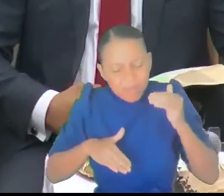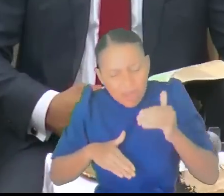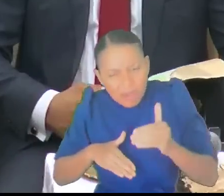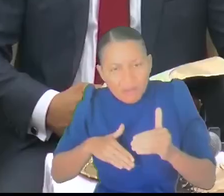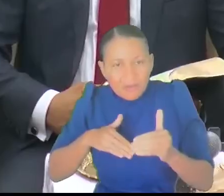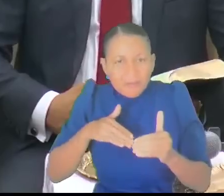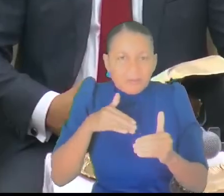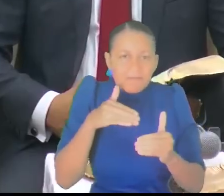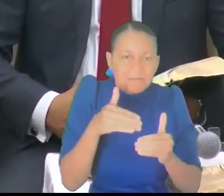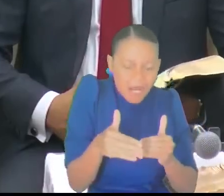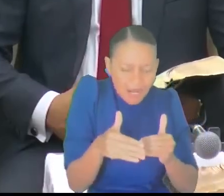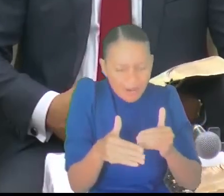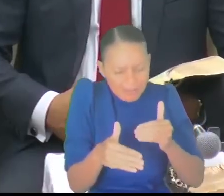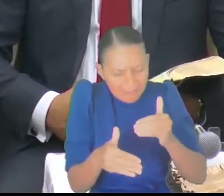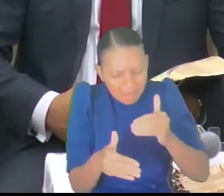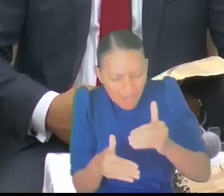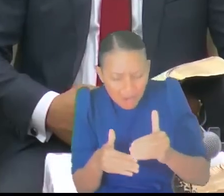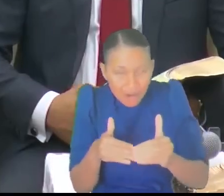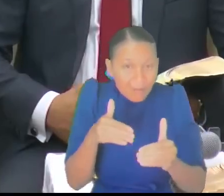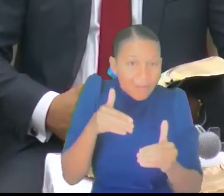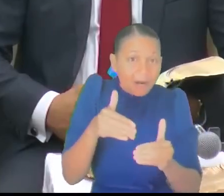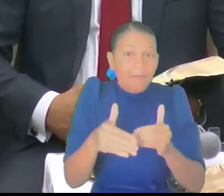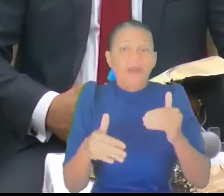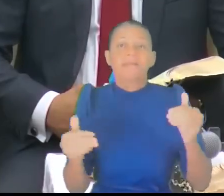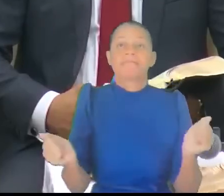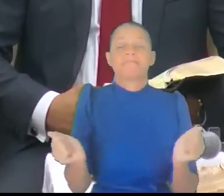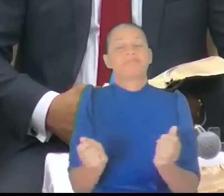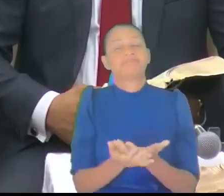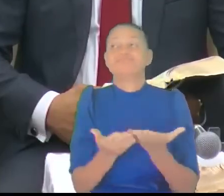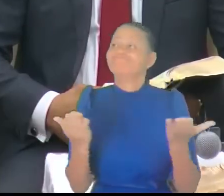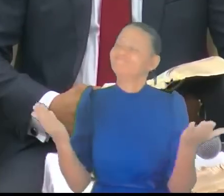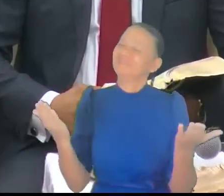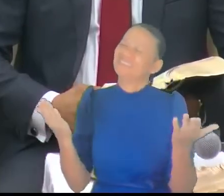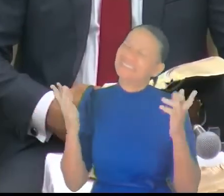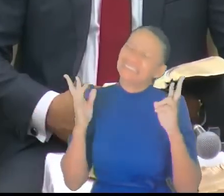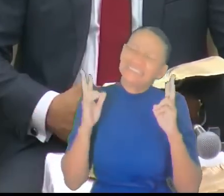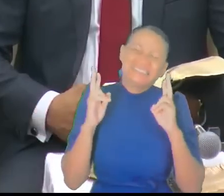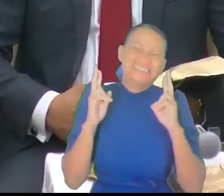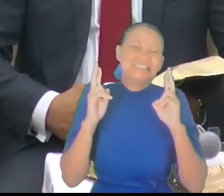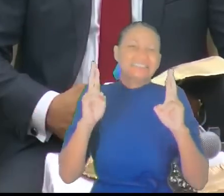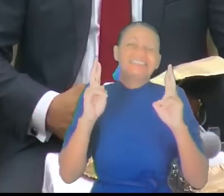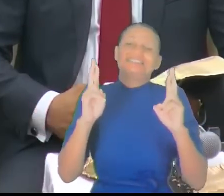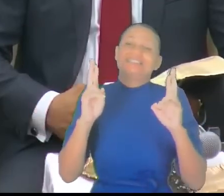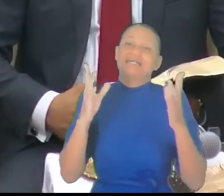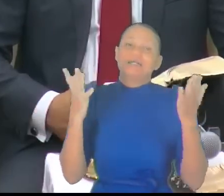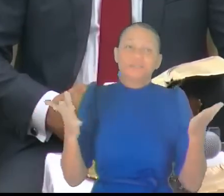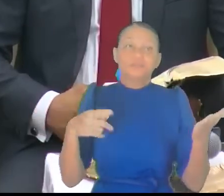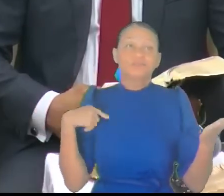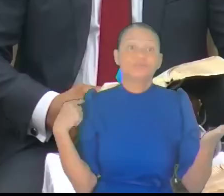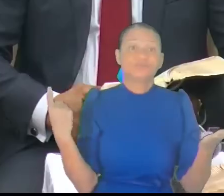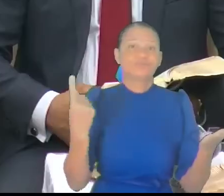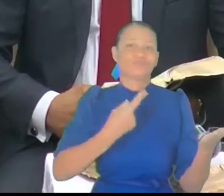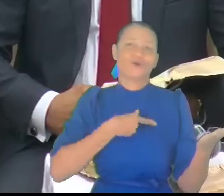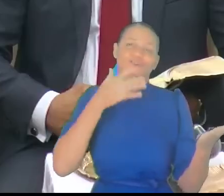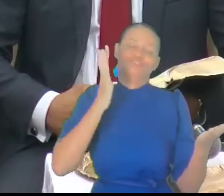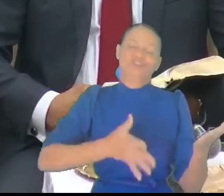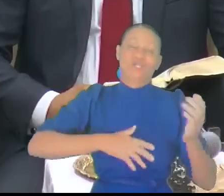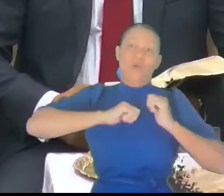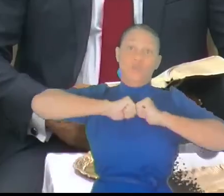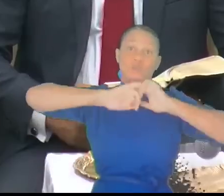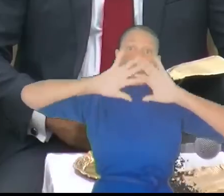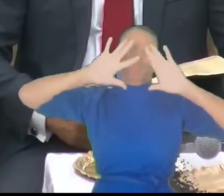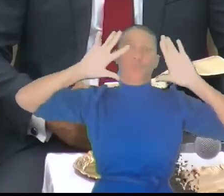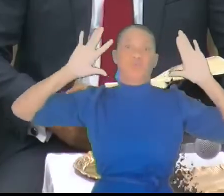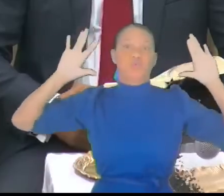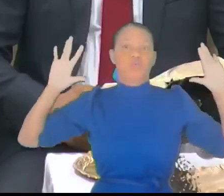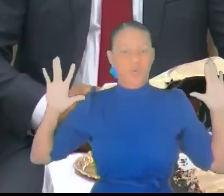paulatinamente. Louvado seja Deus. Oxalá que nós já fôssemos o sol. Você veja que mais